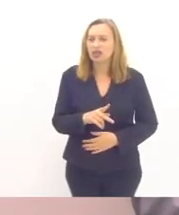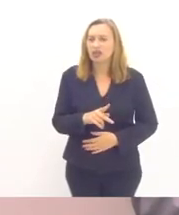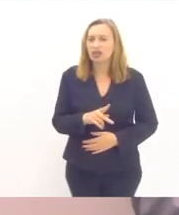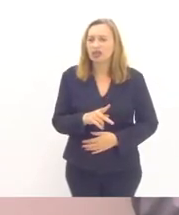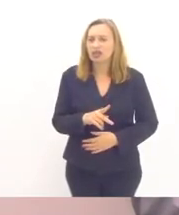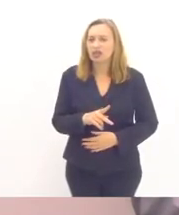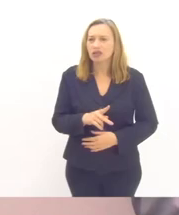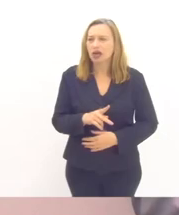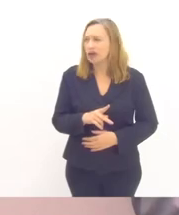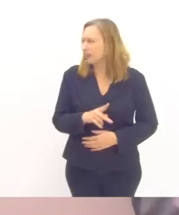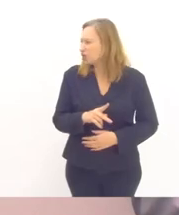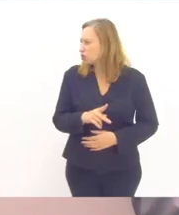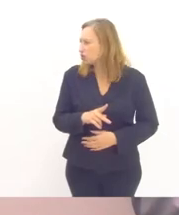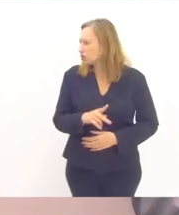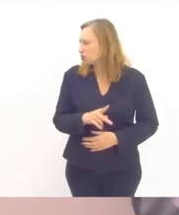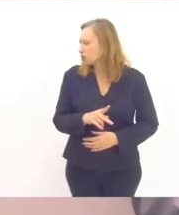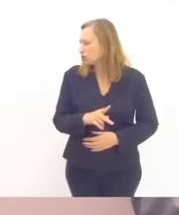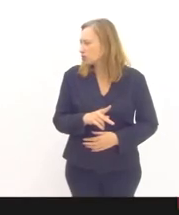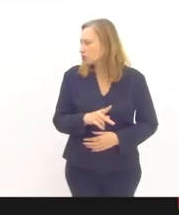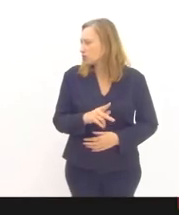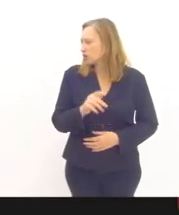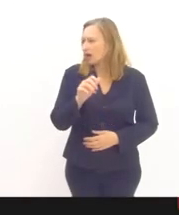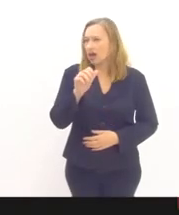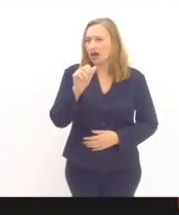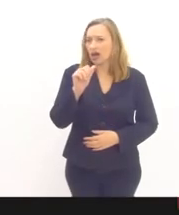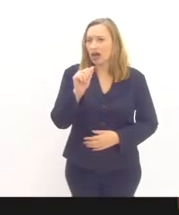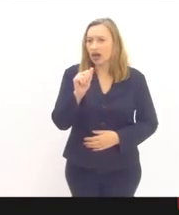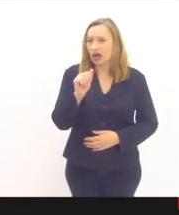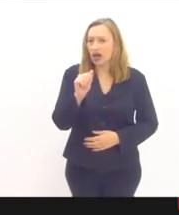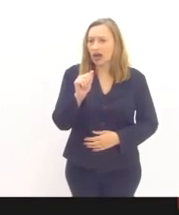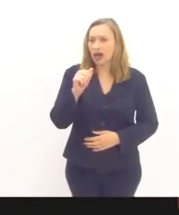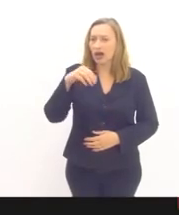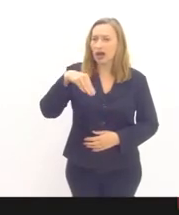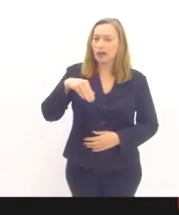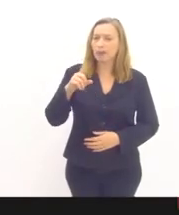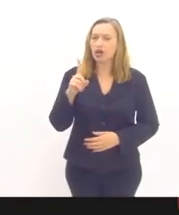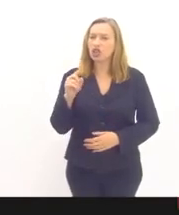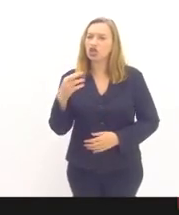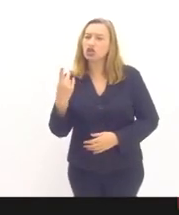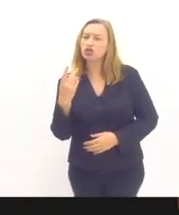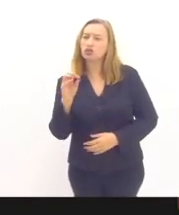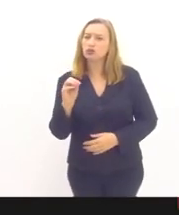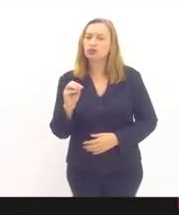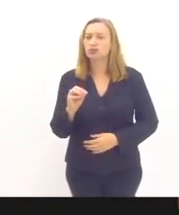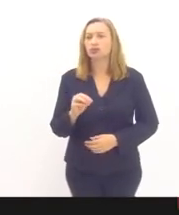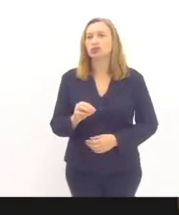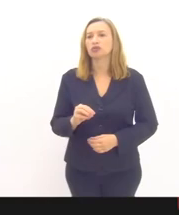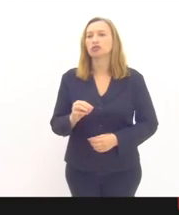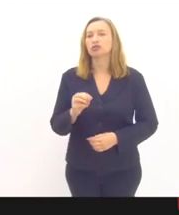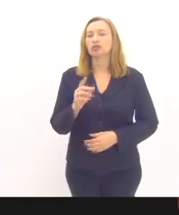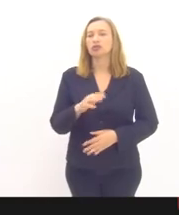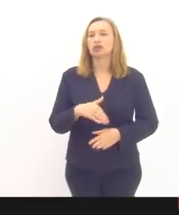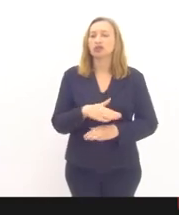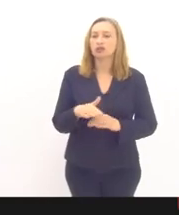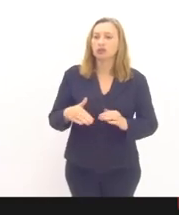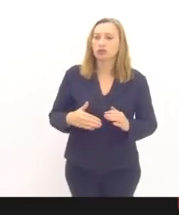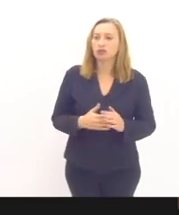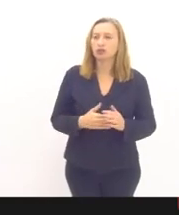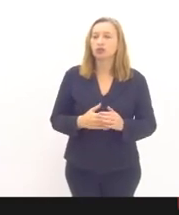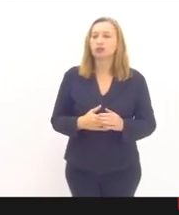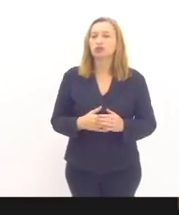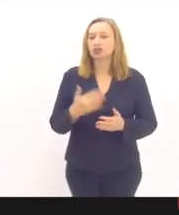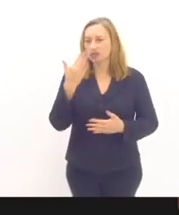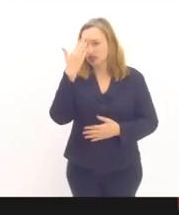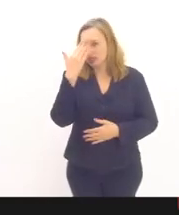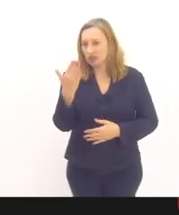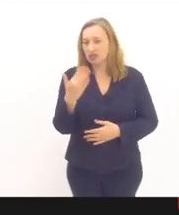Bom, deputado, faço aqui minhas palavras do professor Cusimara, da FAETEC. Eu acho que